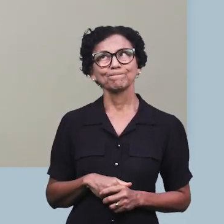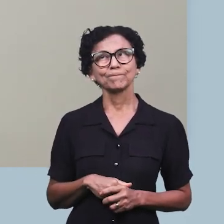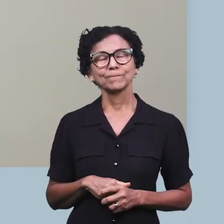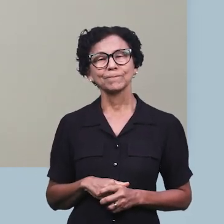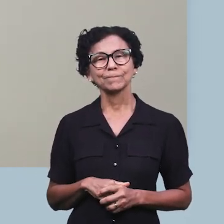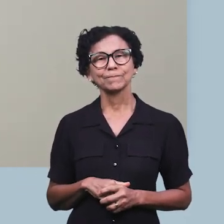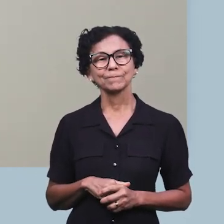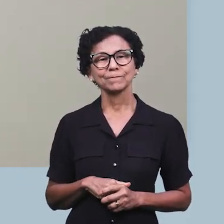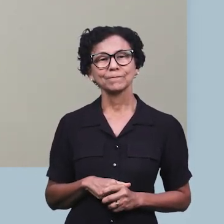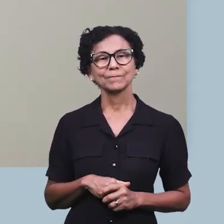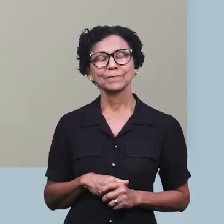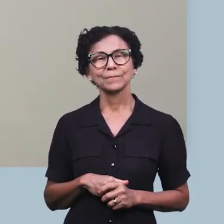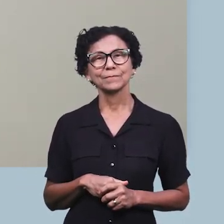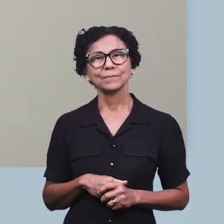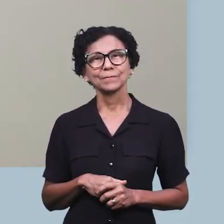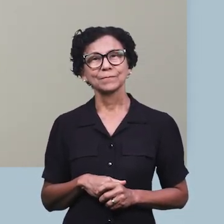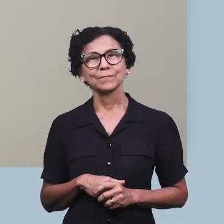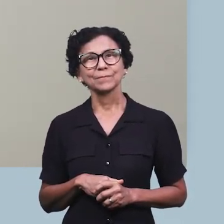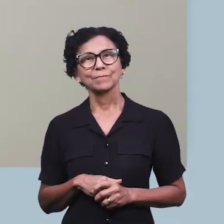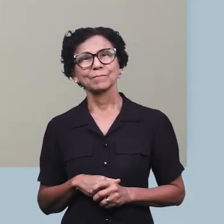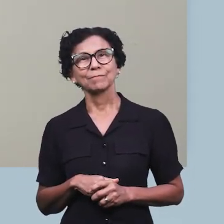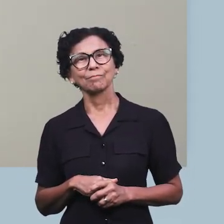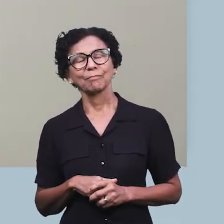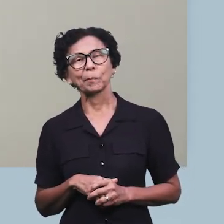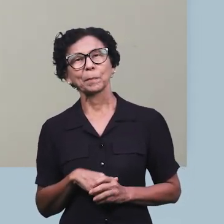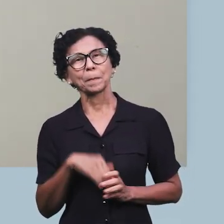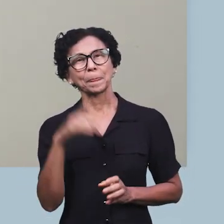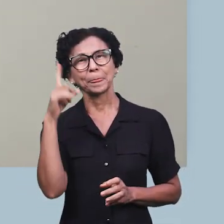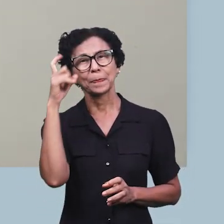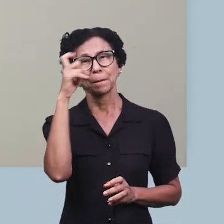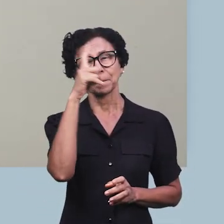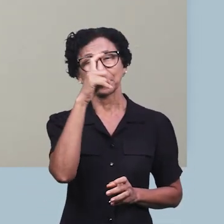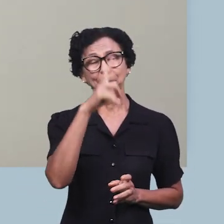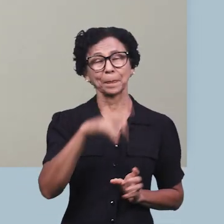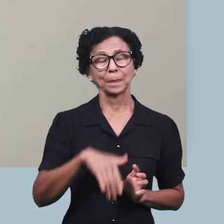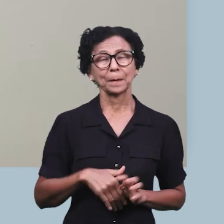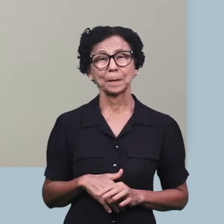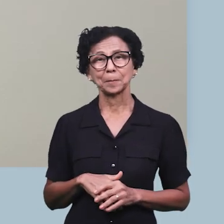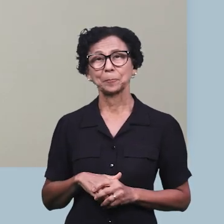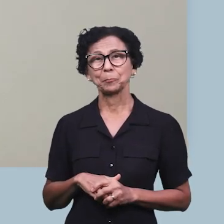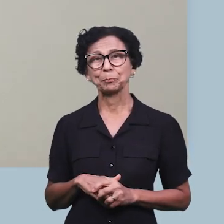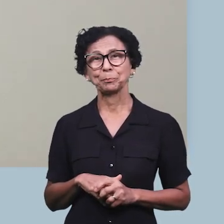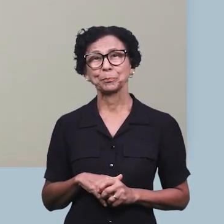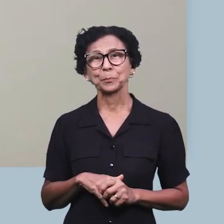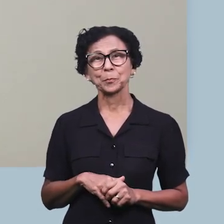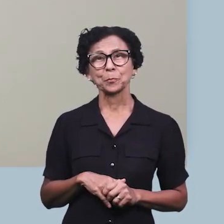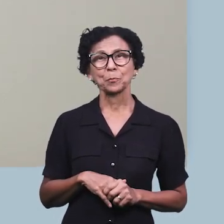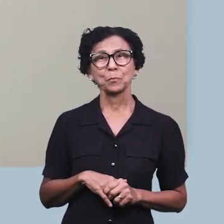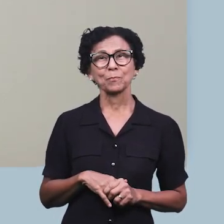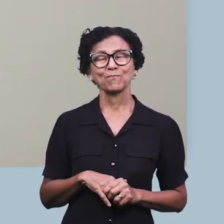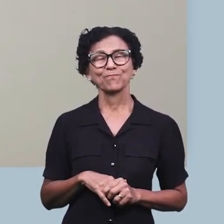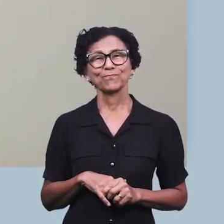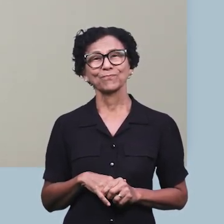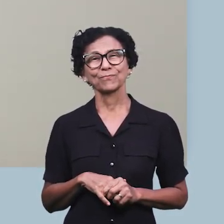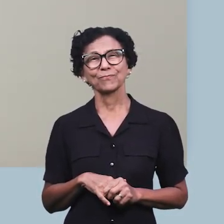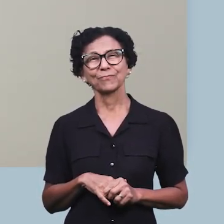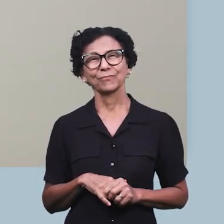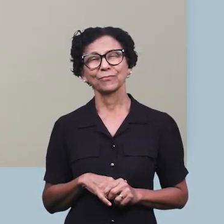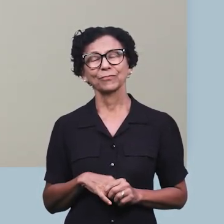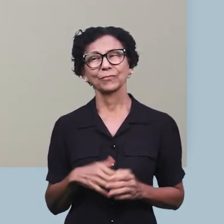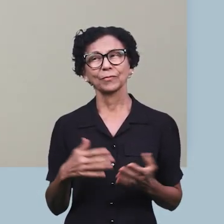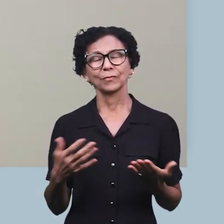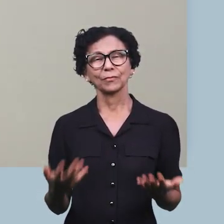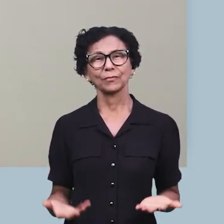temos uma certa dificuldade, se alguém estiver muito próximo da gente, e a gente tem que entregar um resultado de